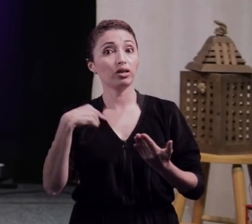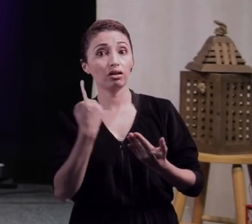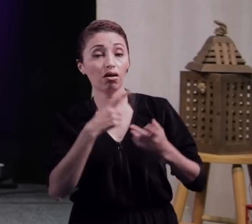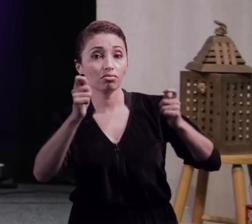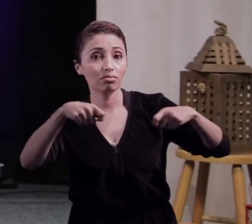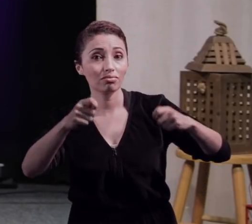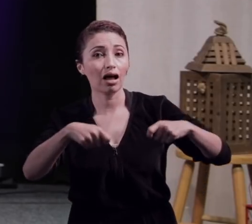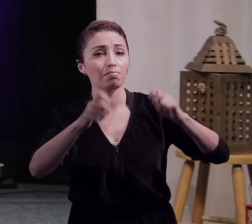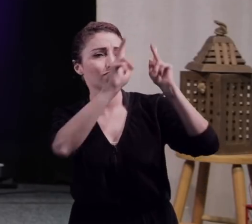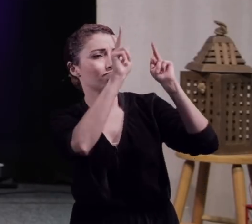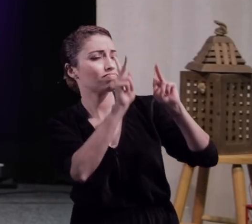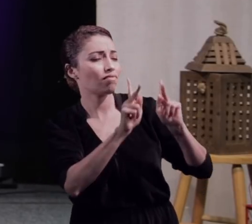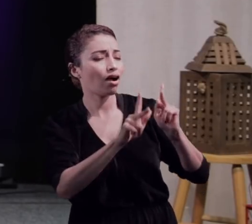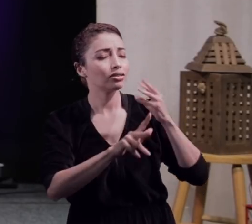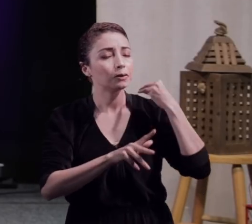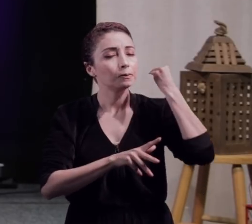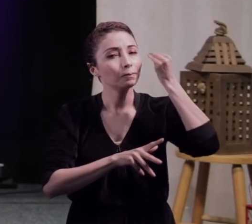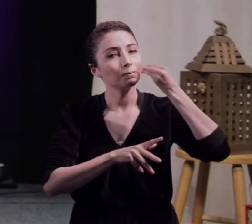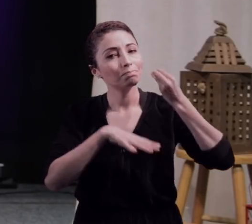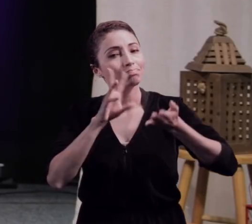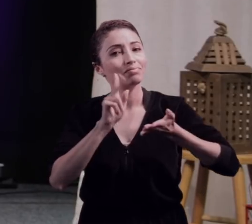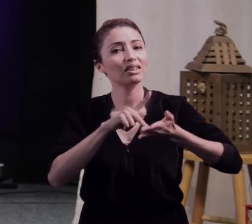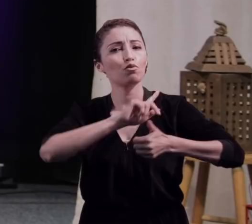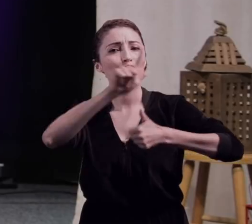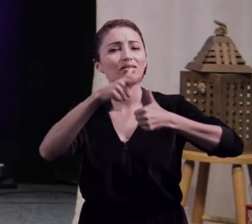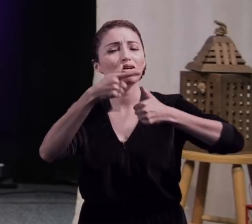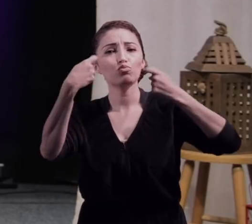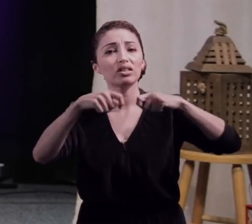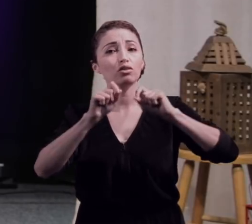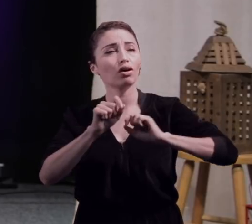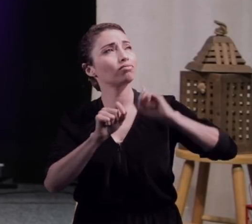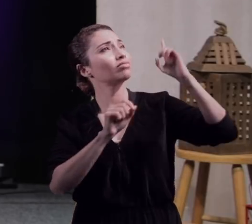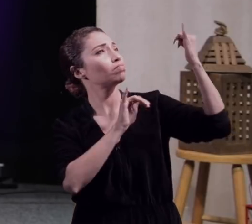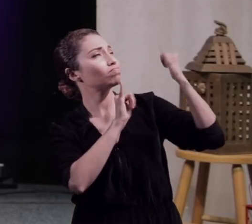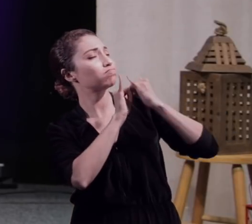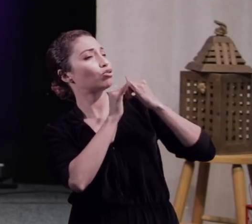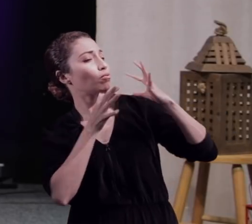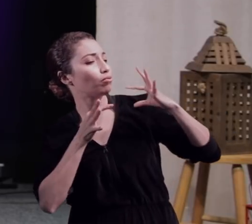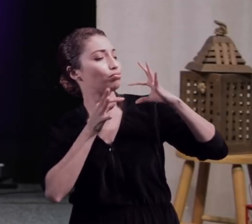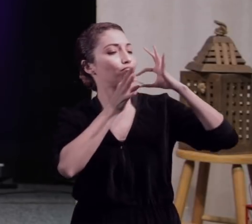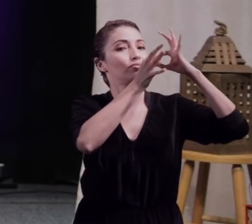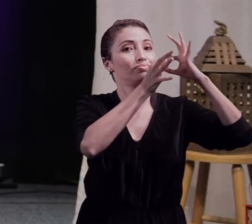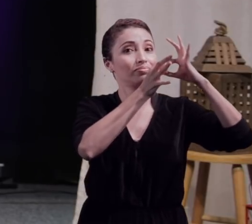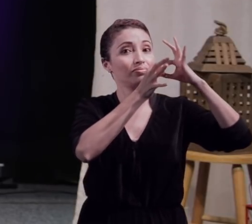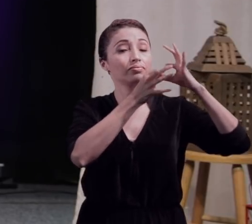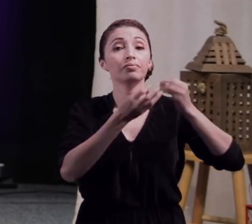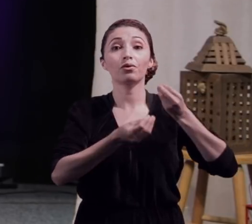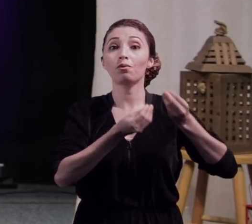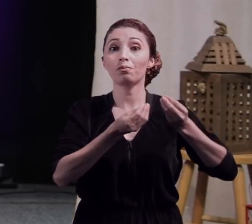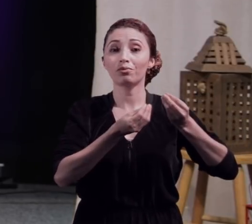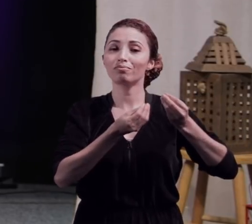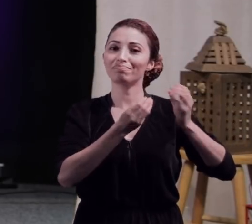Para experimentar a verdadeira paz em Jesus, primeiro eu preciso me reconciliar com Deus.